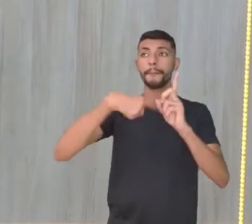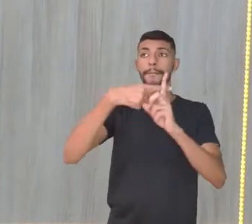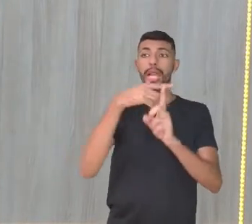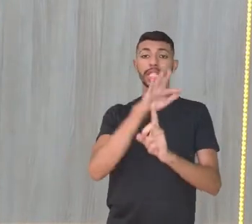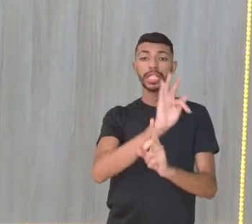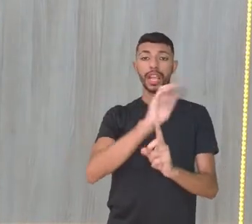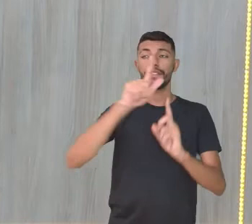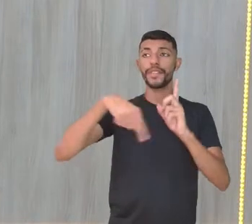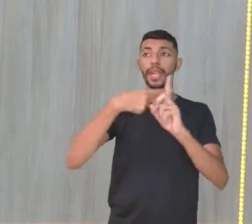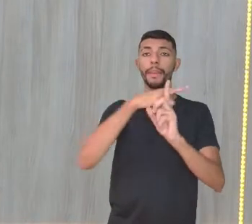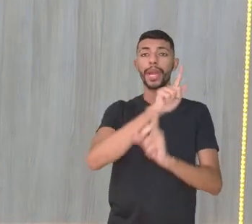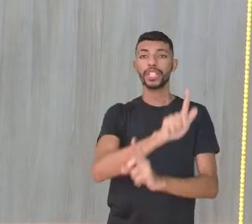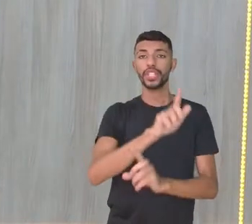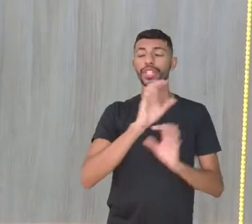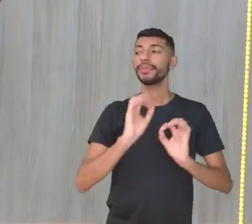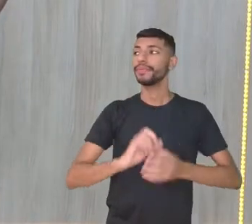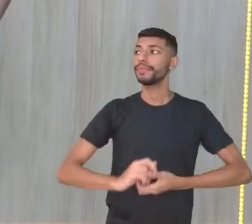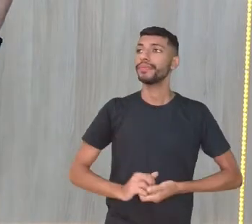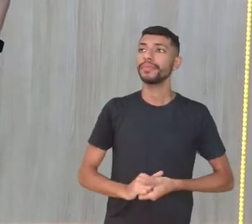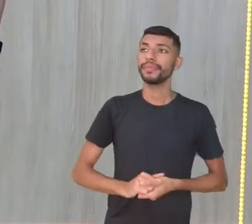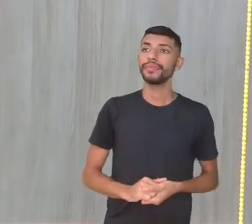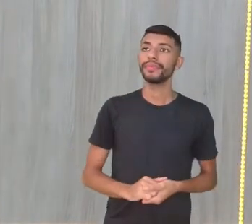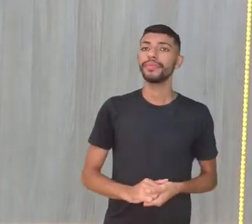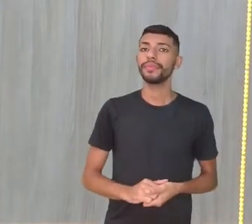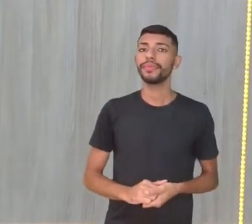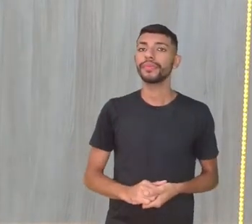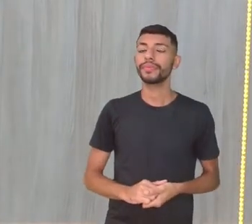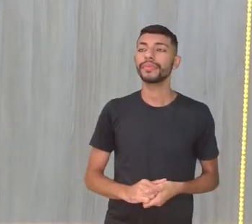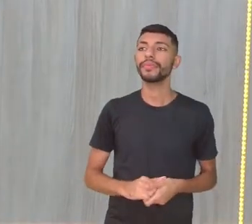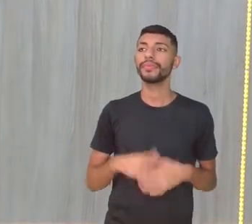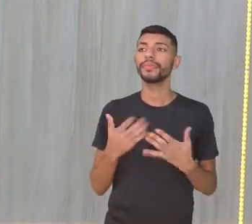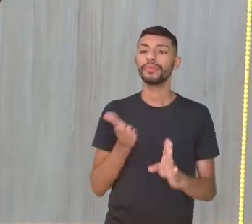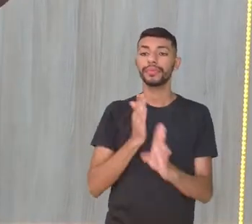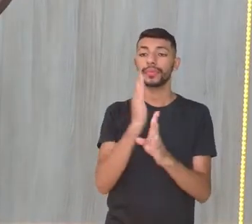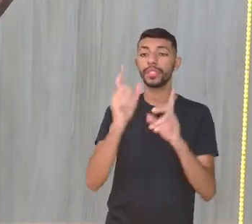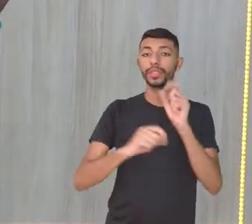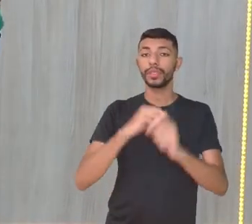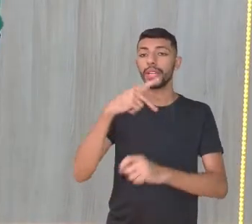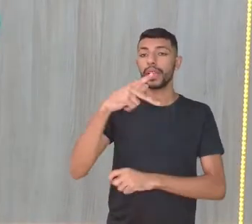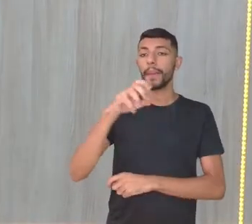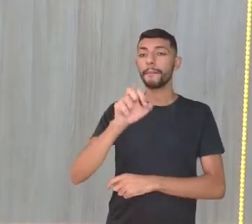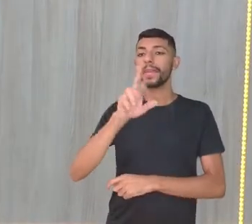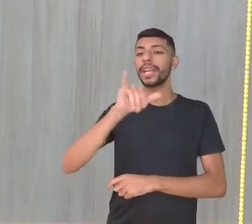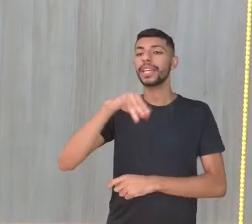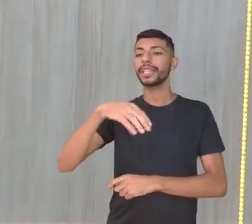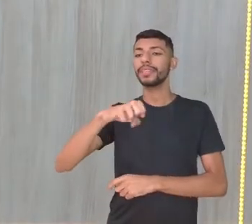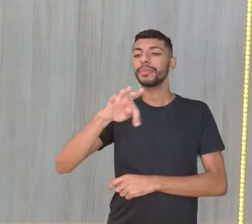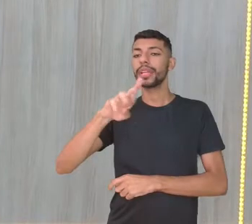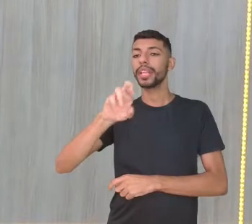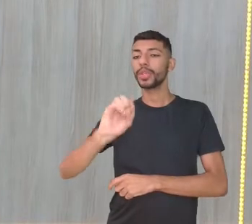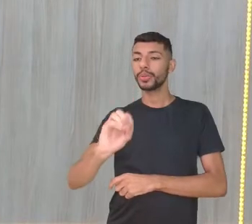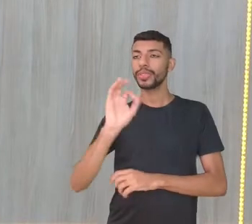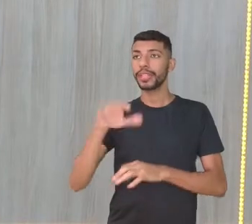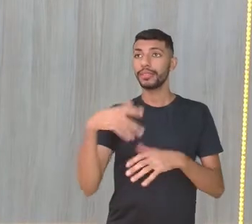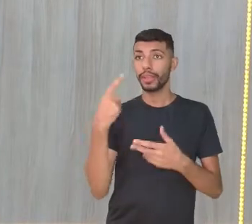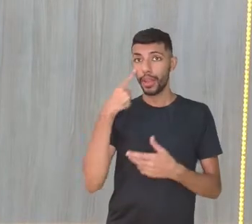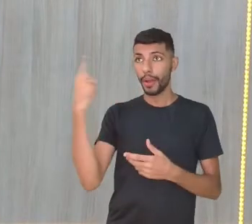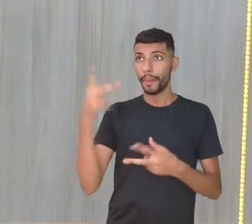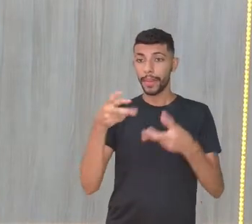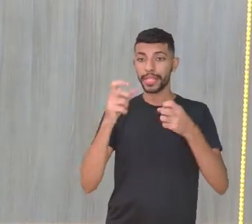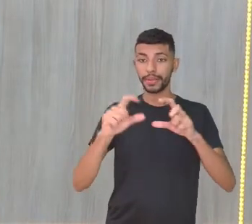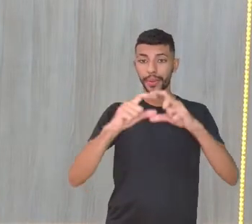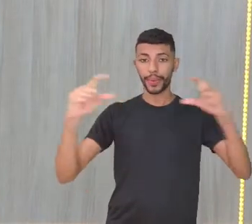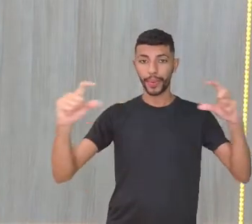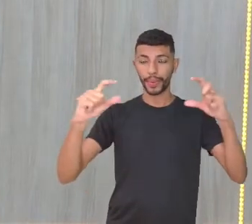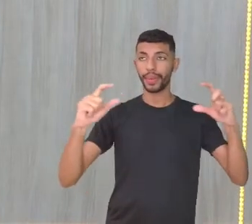E mais F e mais G, certo? E encontrei aí o perímetro. E pode notar que essa expressão aqui é